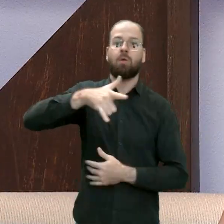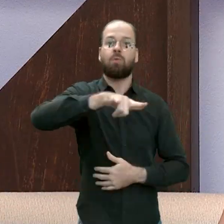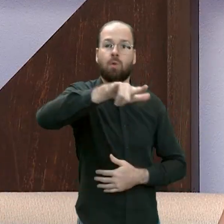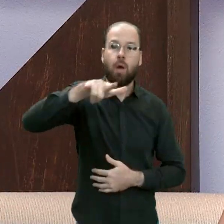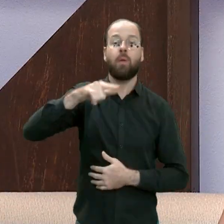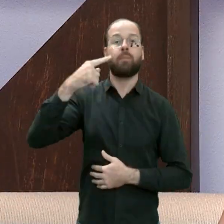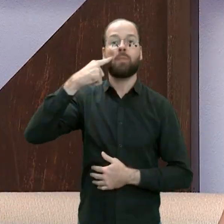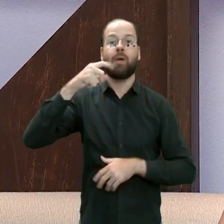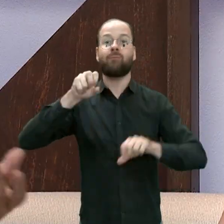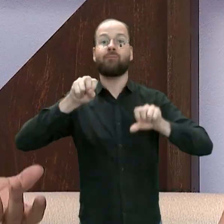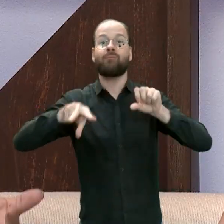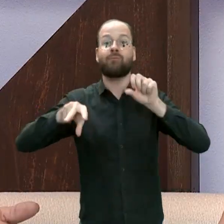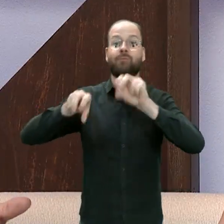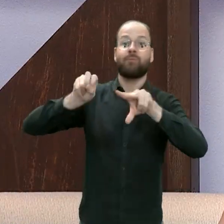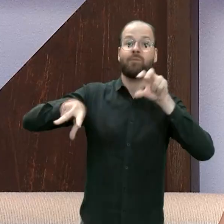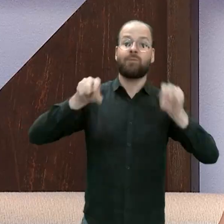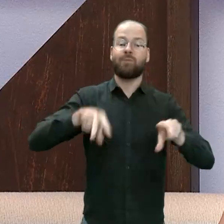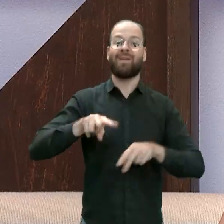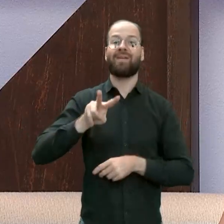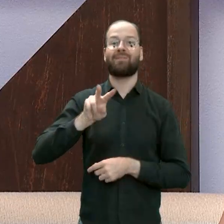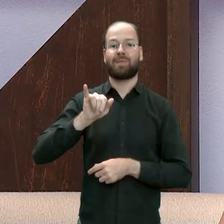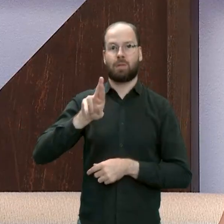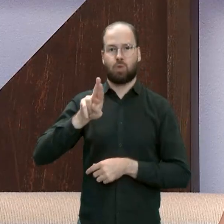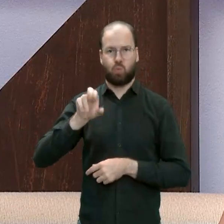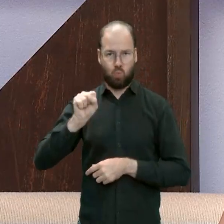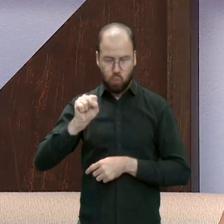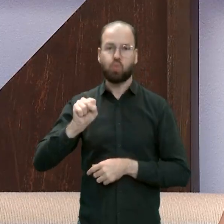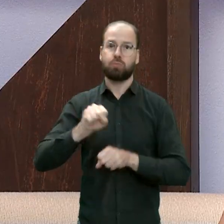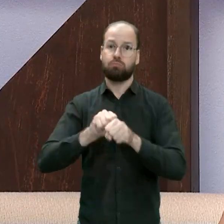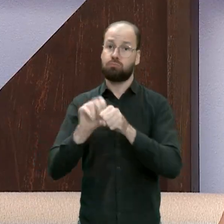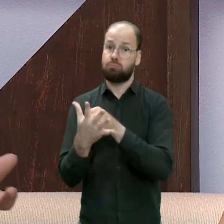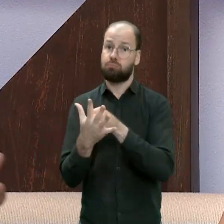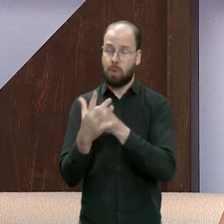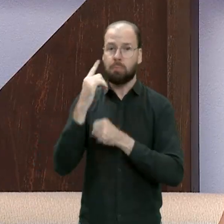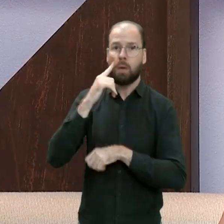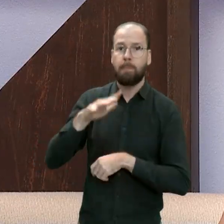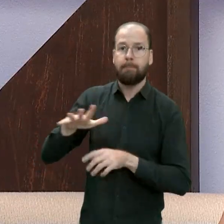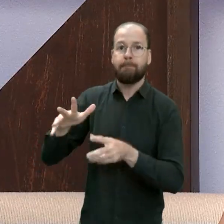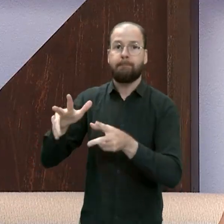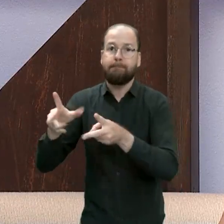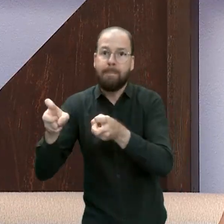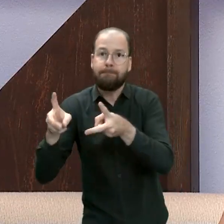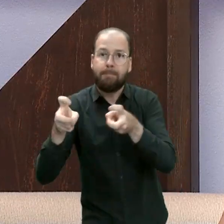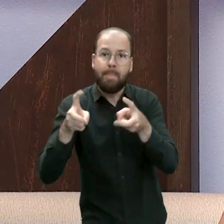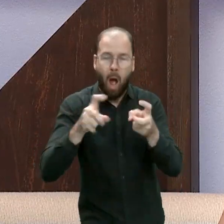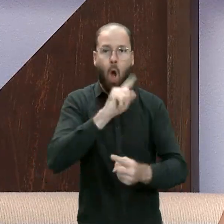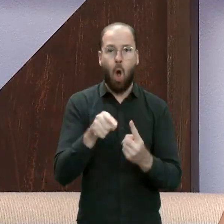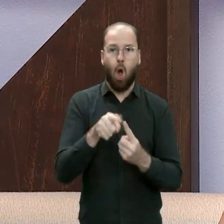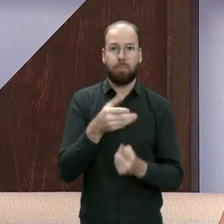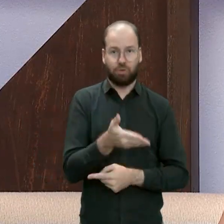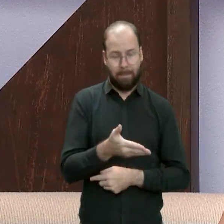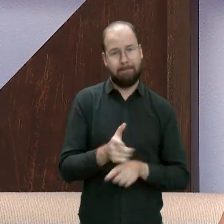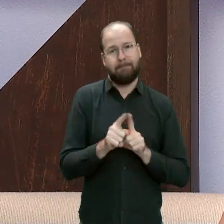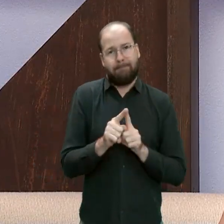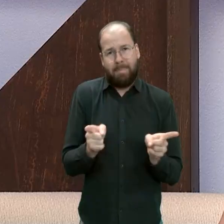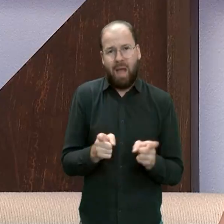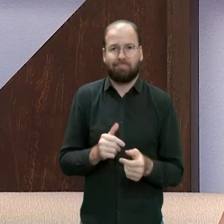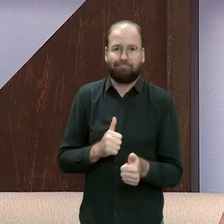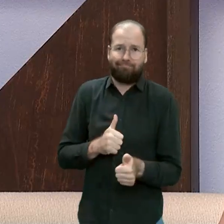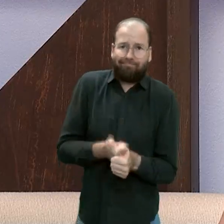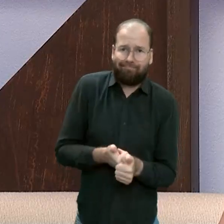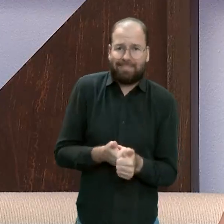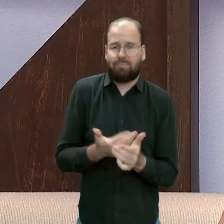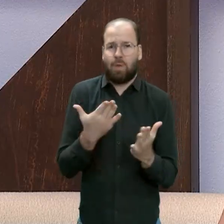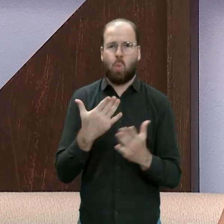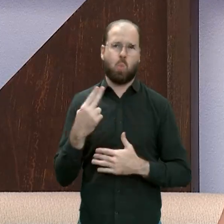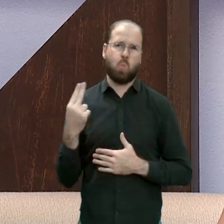estava tentando o distanciamento social, para ver se a situação estava sob controle ou não. Só que naquele momento não foi